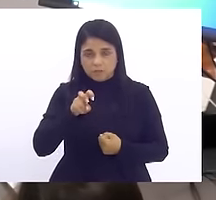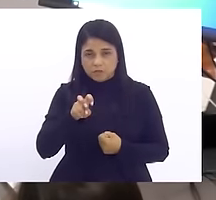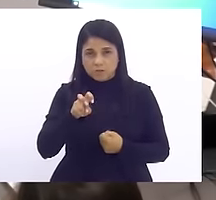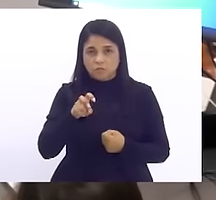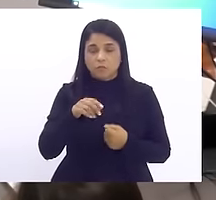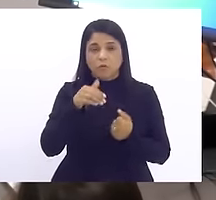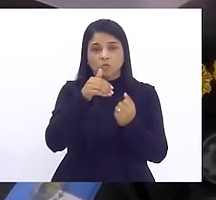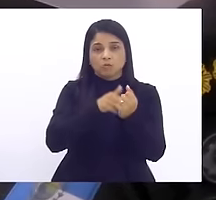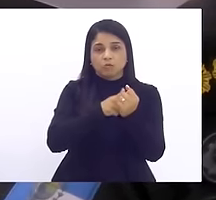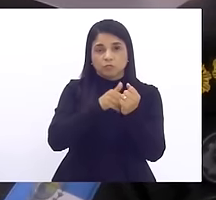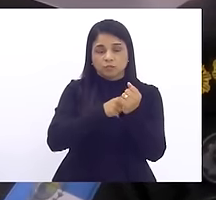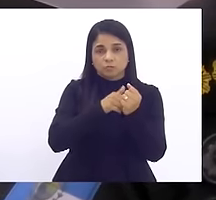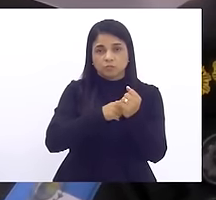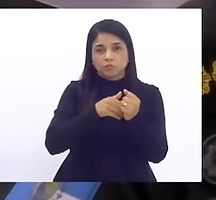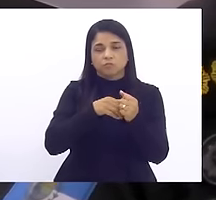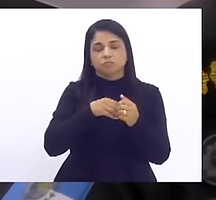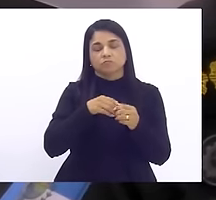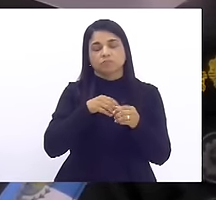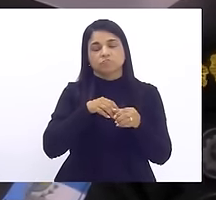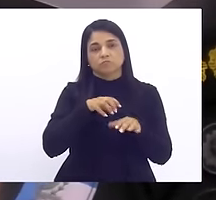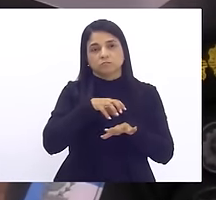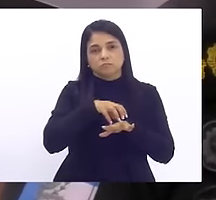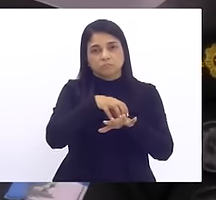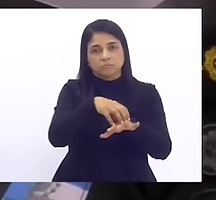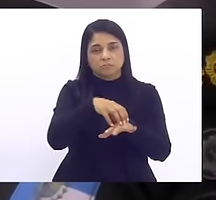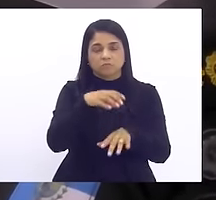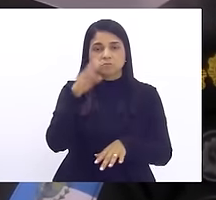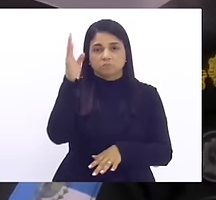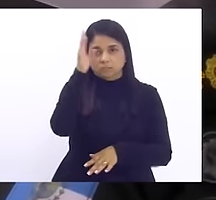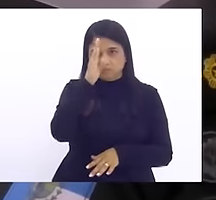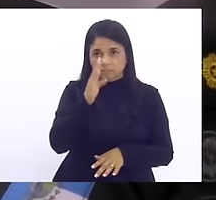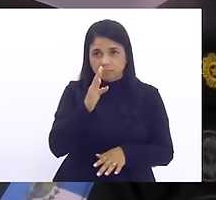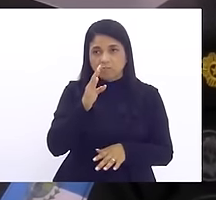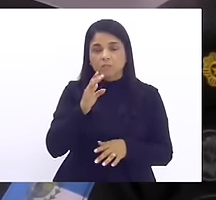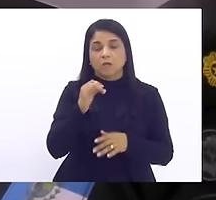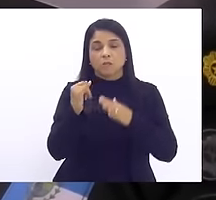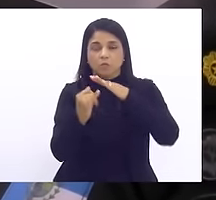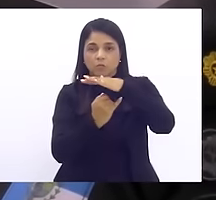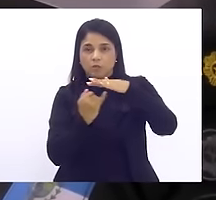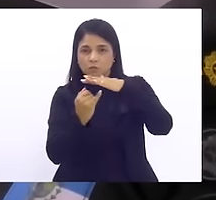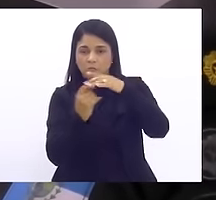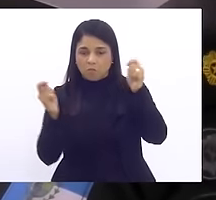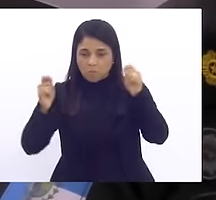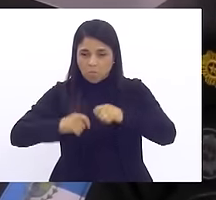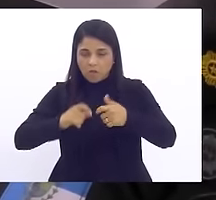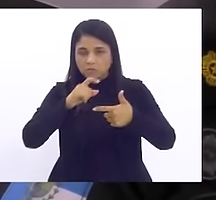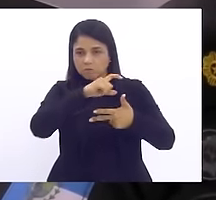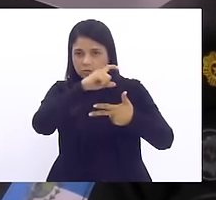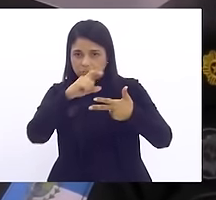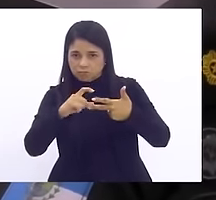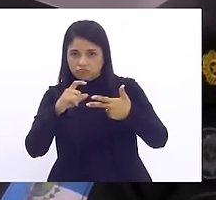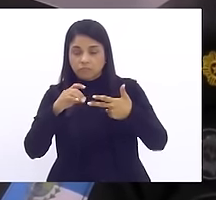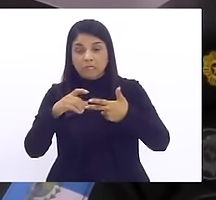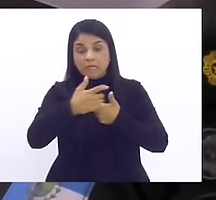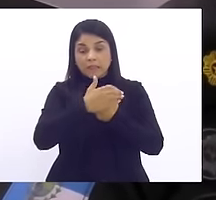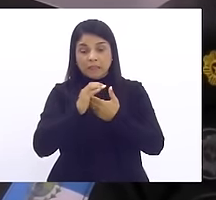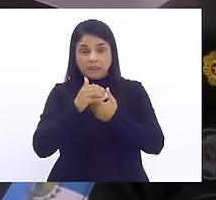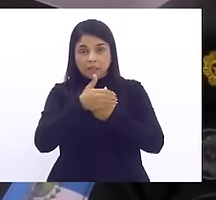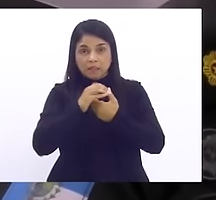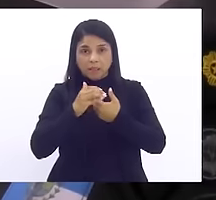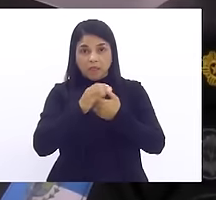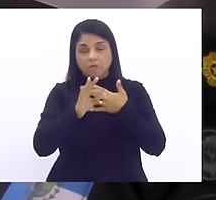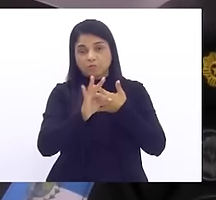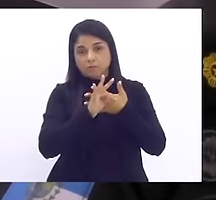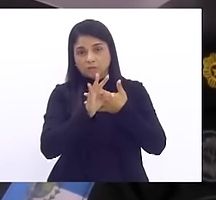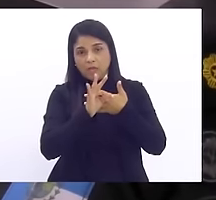ele diz lá que os órgãos do executivo eles podem firmar termos de cooperação técnica para troca de